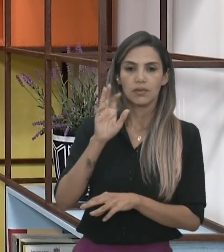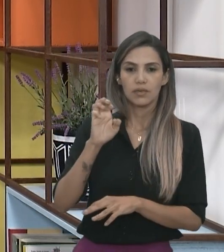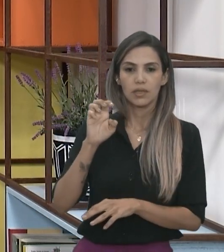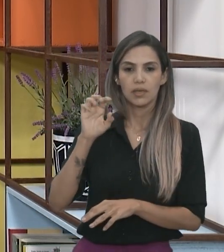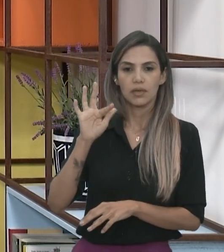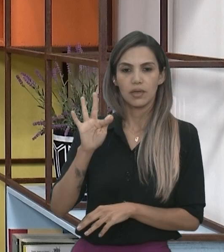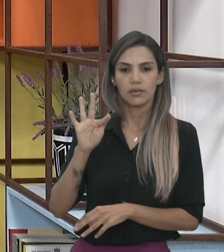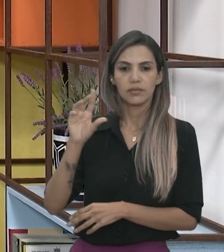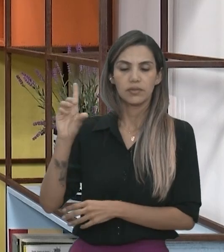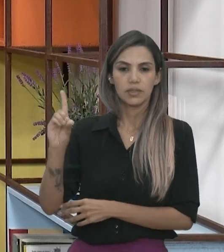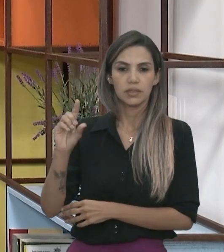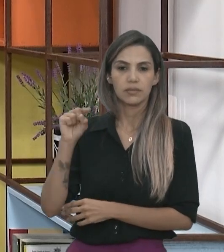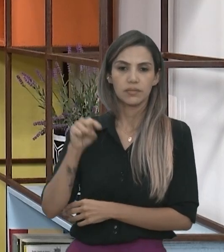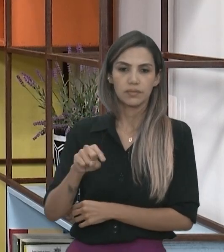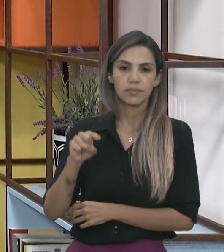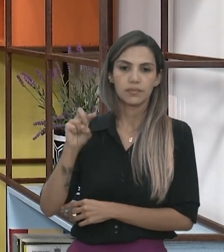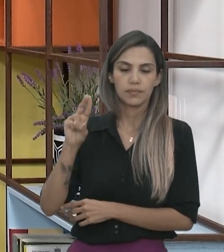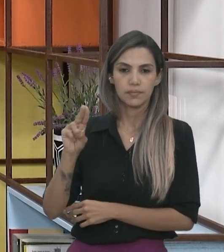FEFD, né?